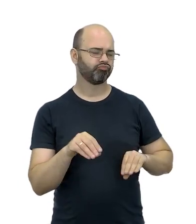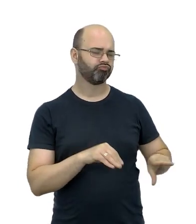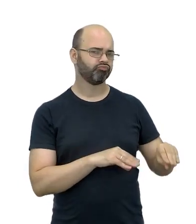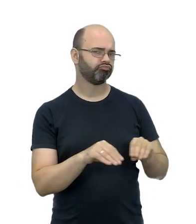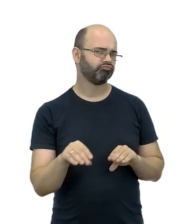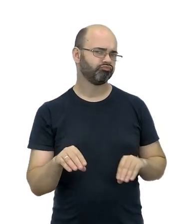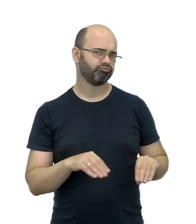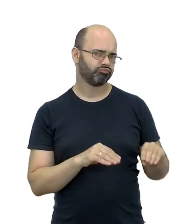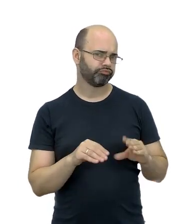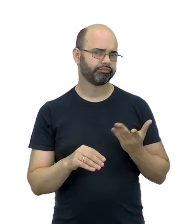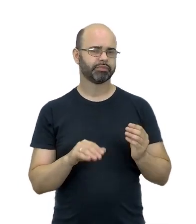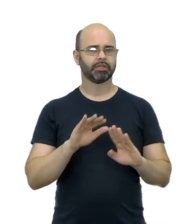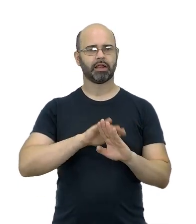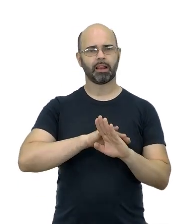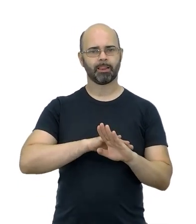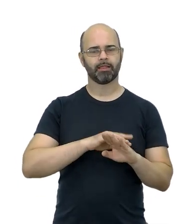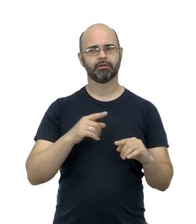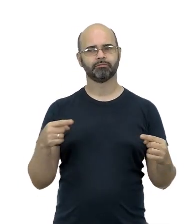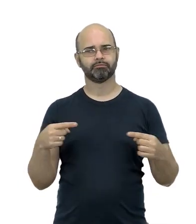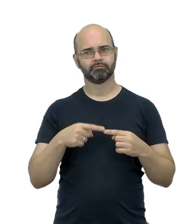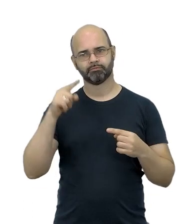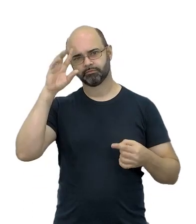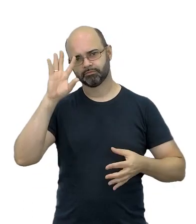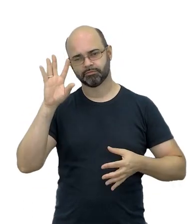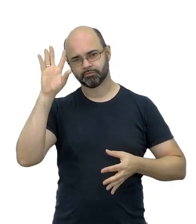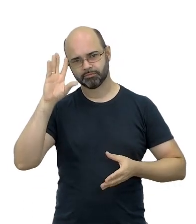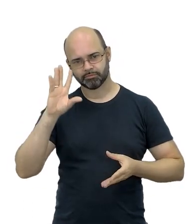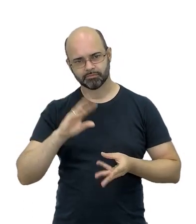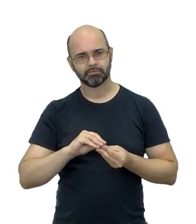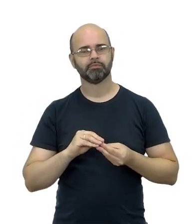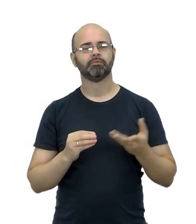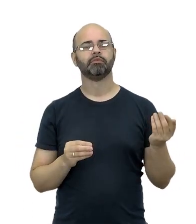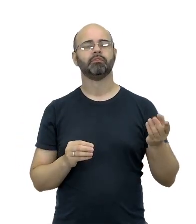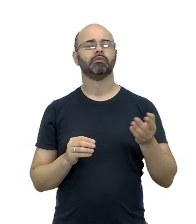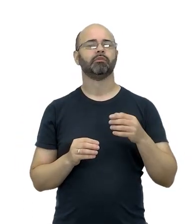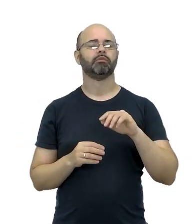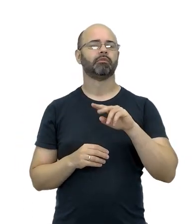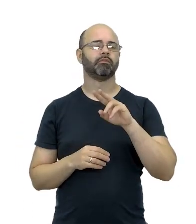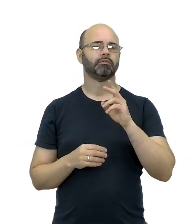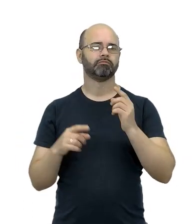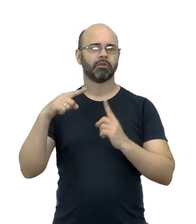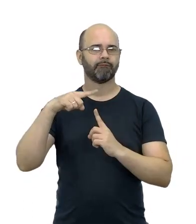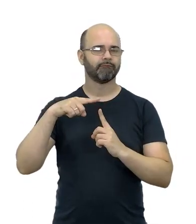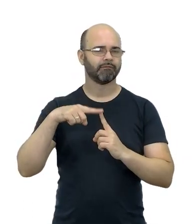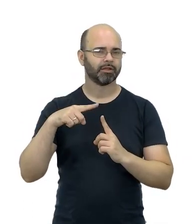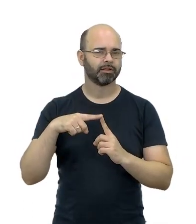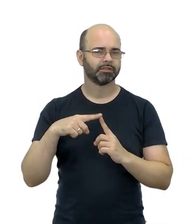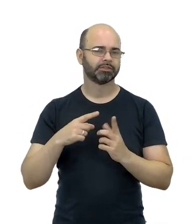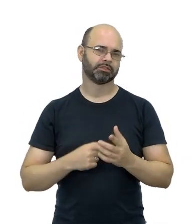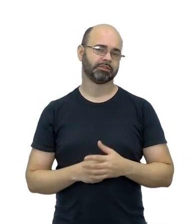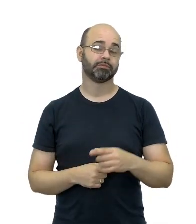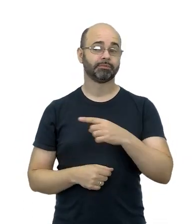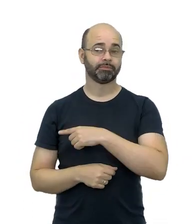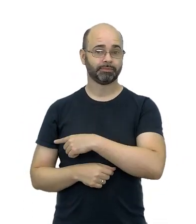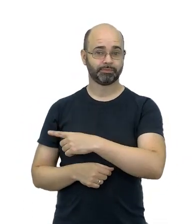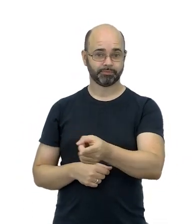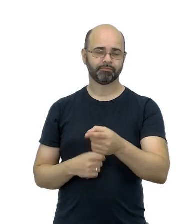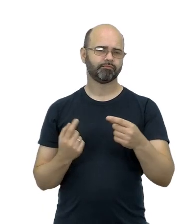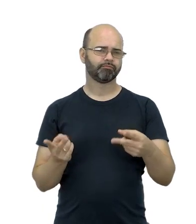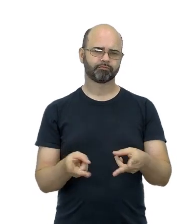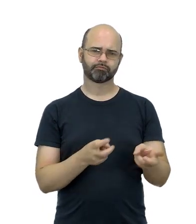relação com a questão dos lados, com a questão dos vértices. Então, a gente já consegue ver esses